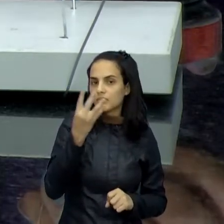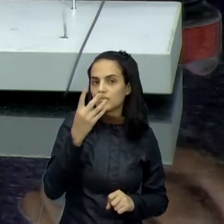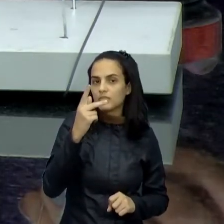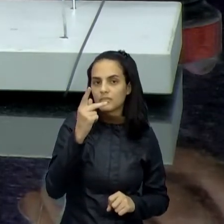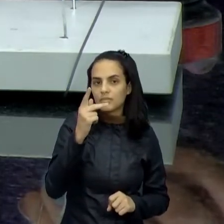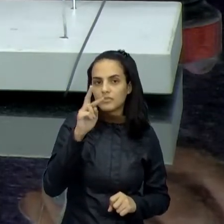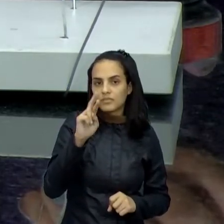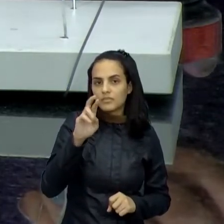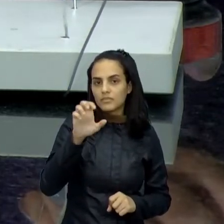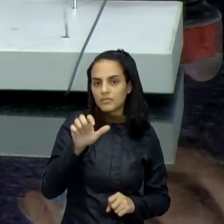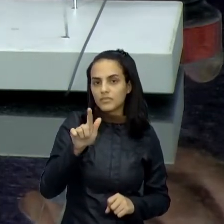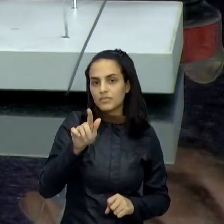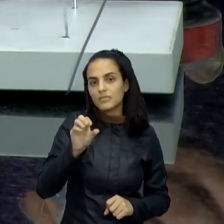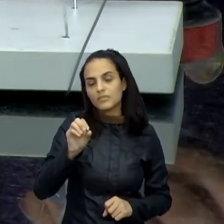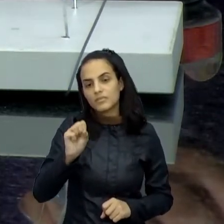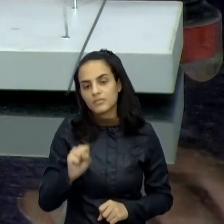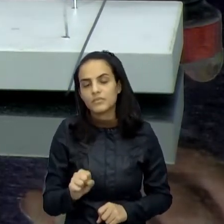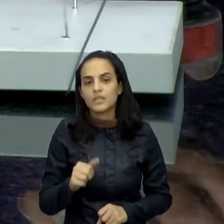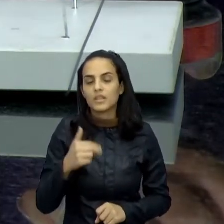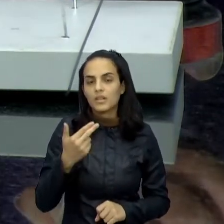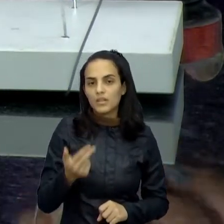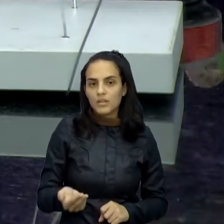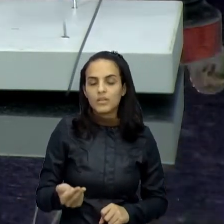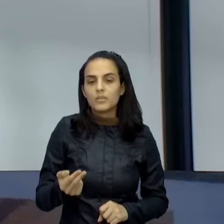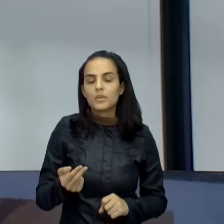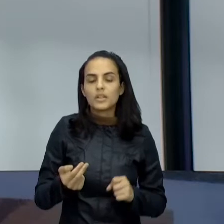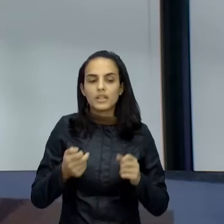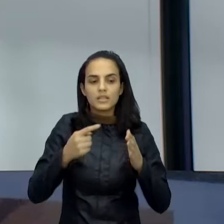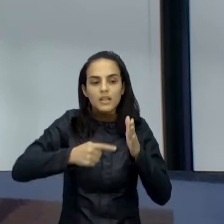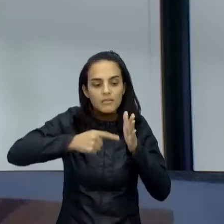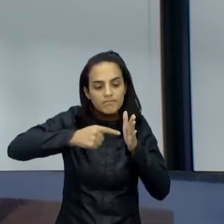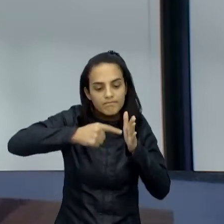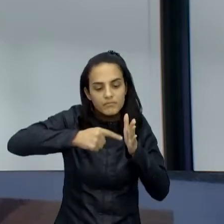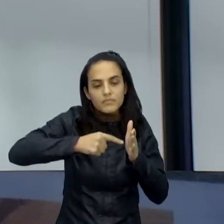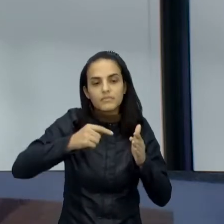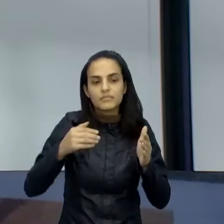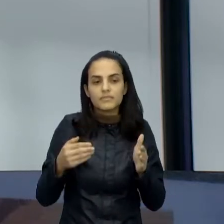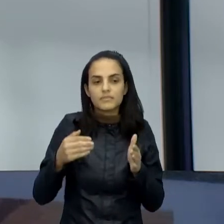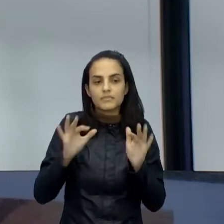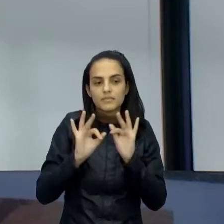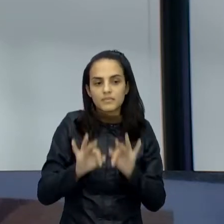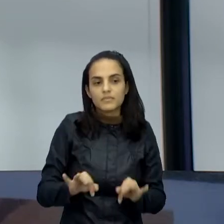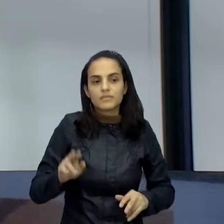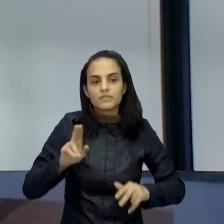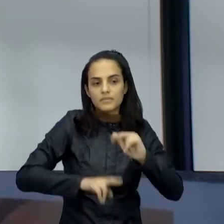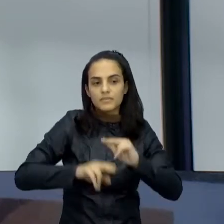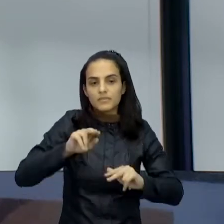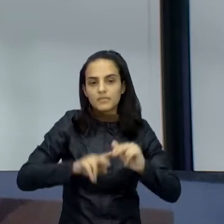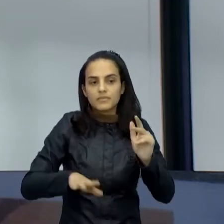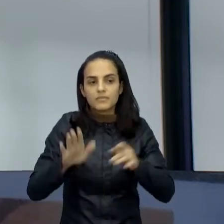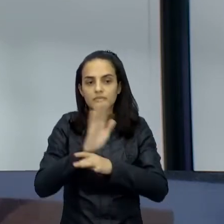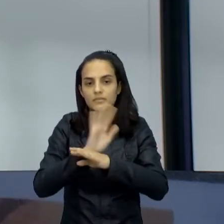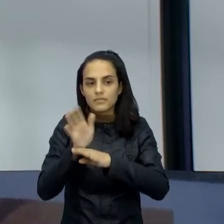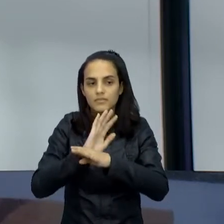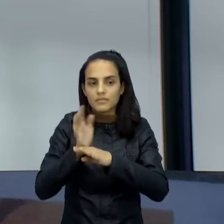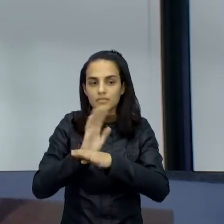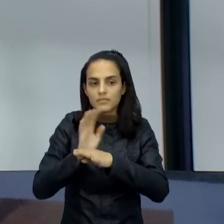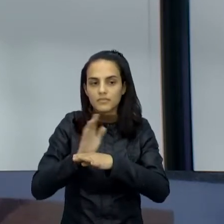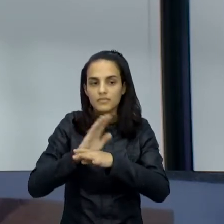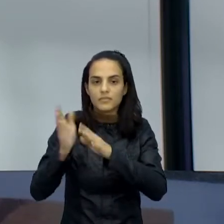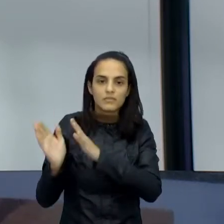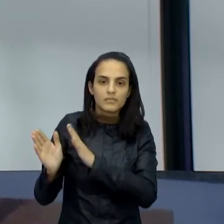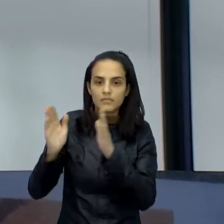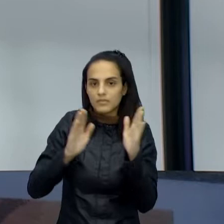né? Ou parafusos mais altos. No final desse material aqui eu coloquei um vídeo de onde eu tirei